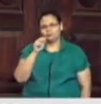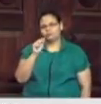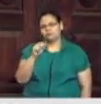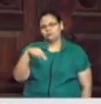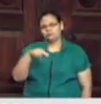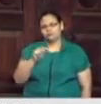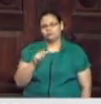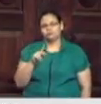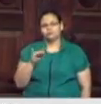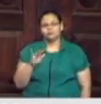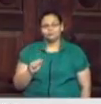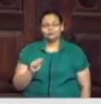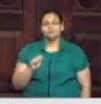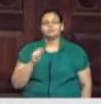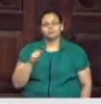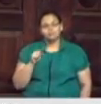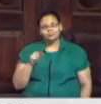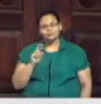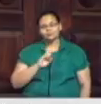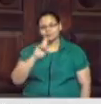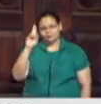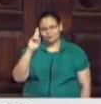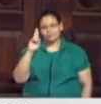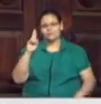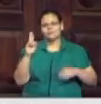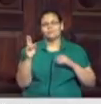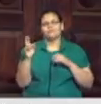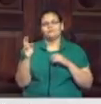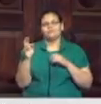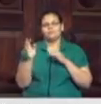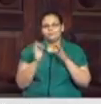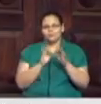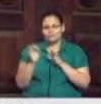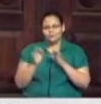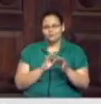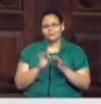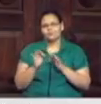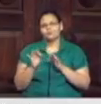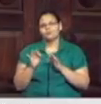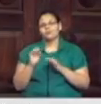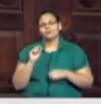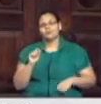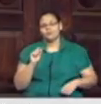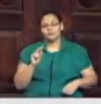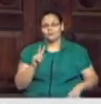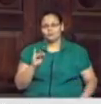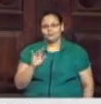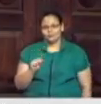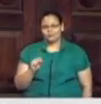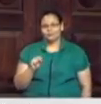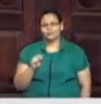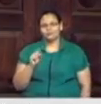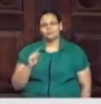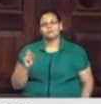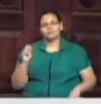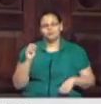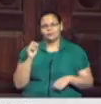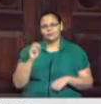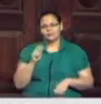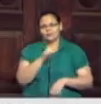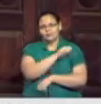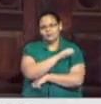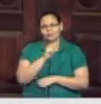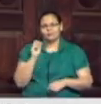que gerencia todo esse processo de planejamento da oferta de vagas na rede estadual de